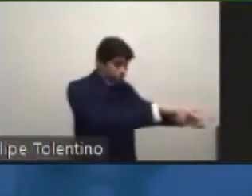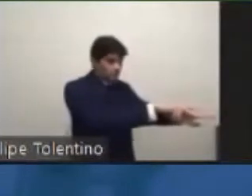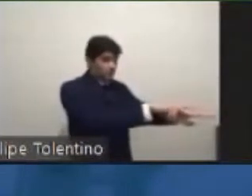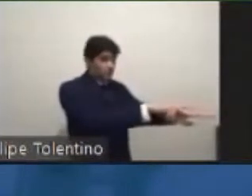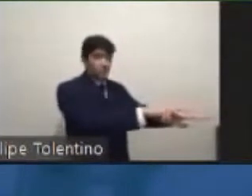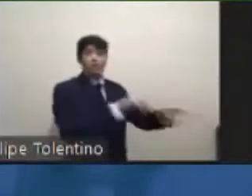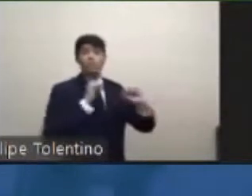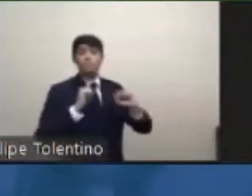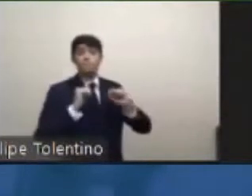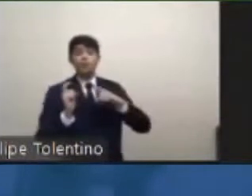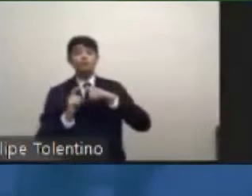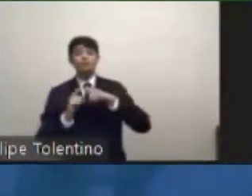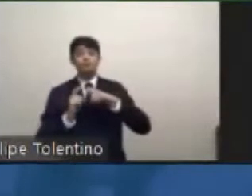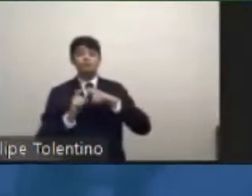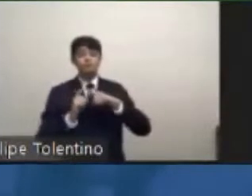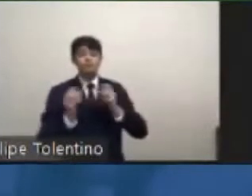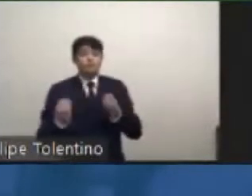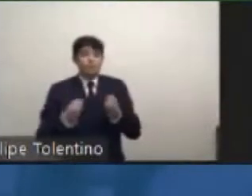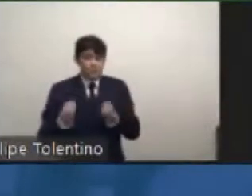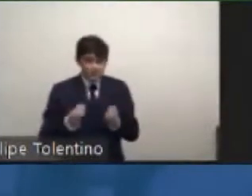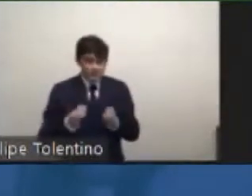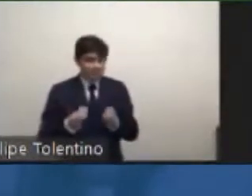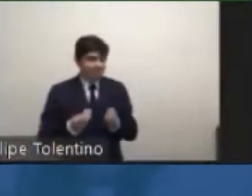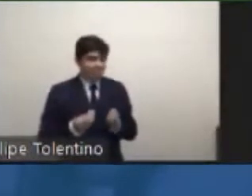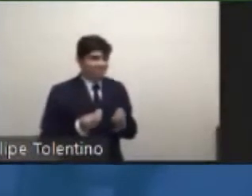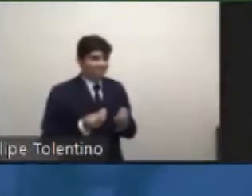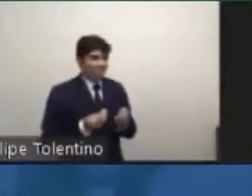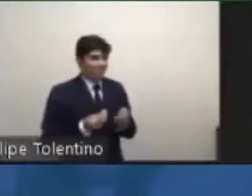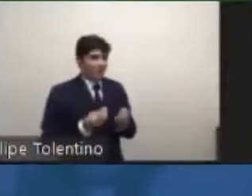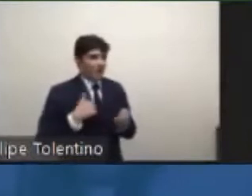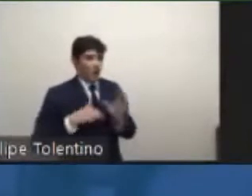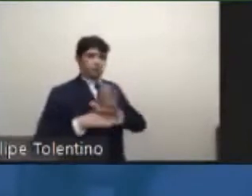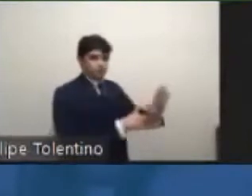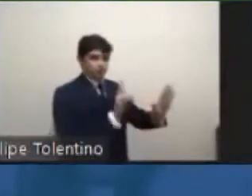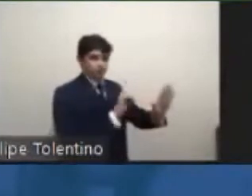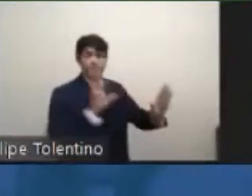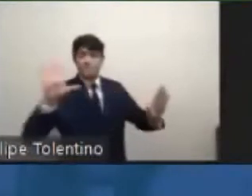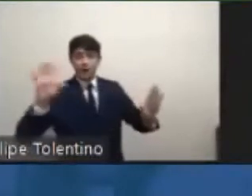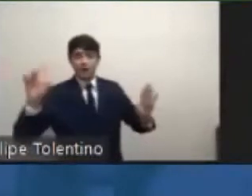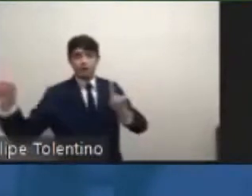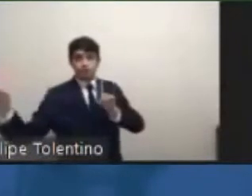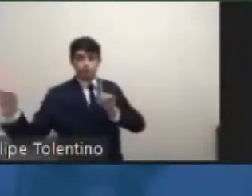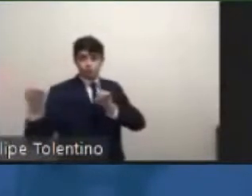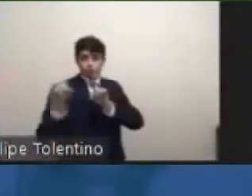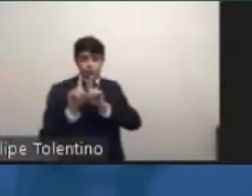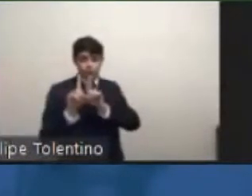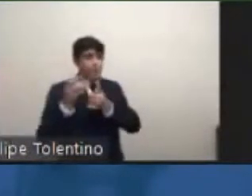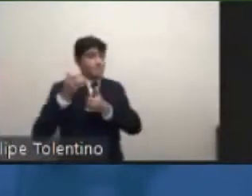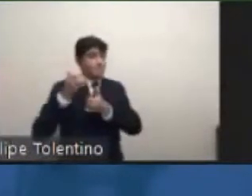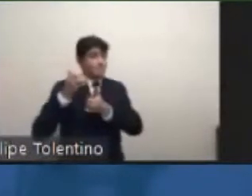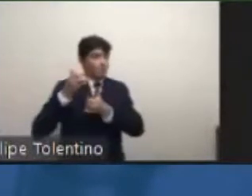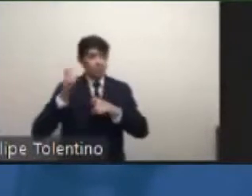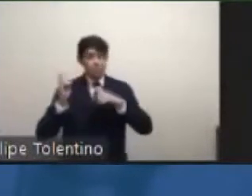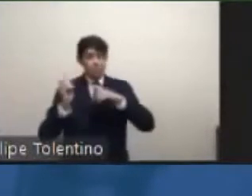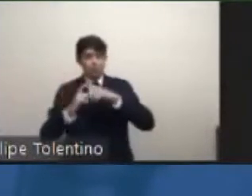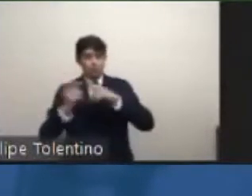até passar o paciente para um outro médico. E, embora ele possa recusar, a instituição não deve recusar, porque o artigo